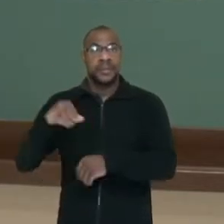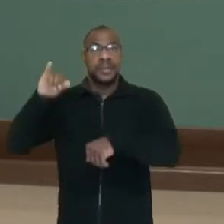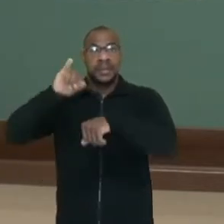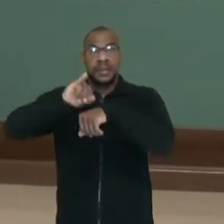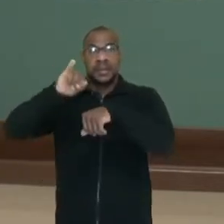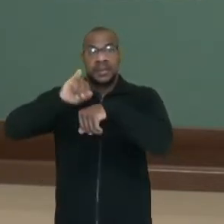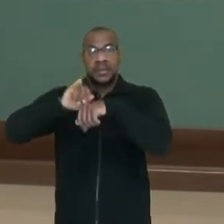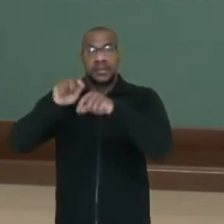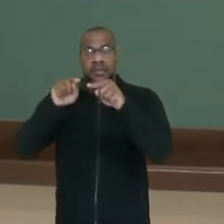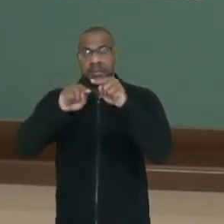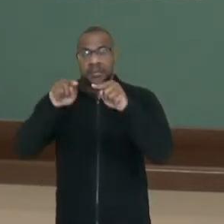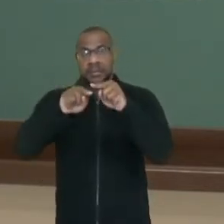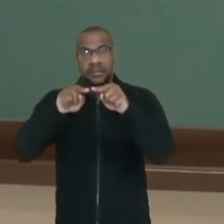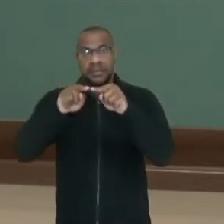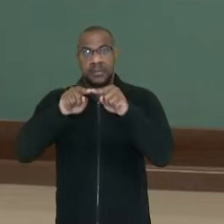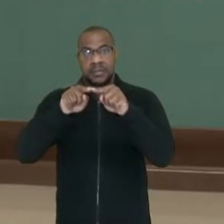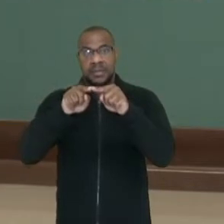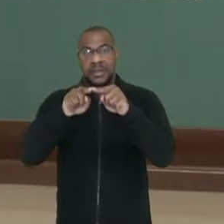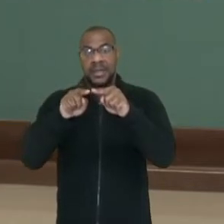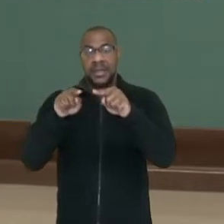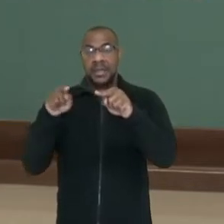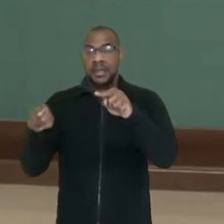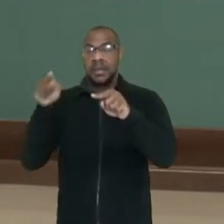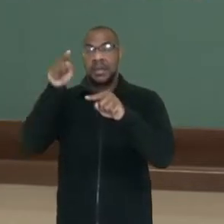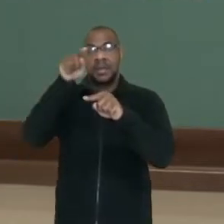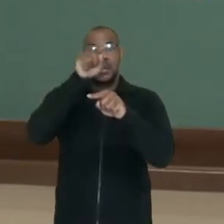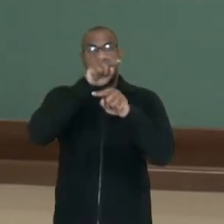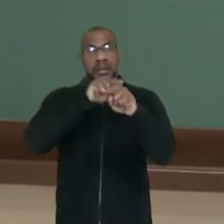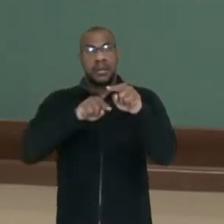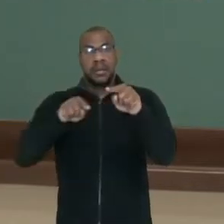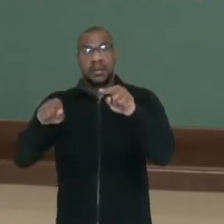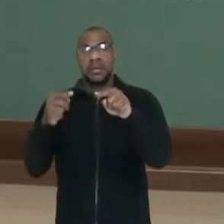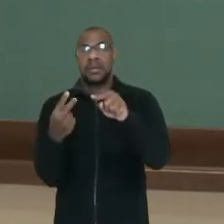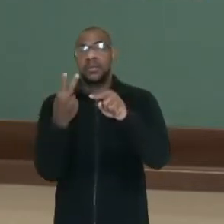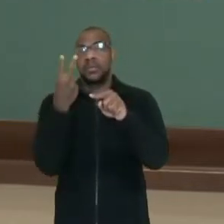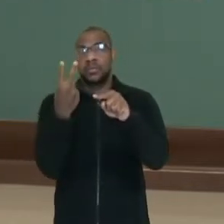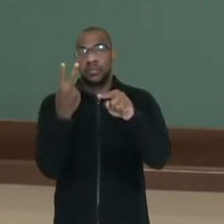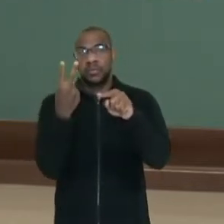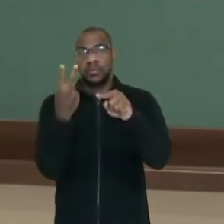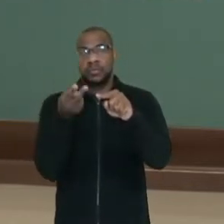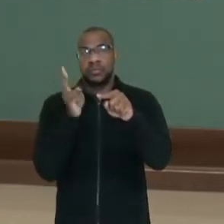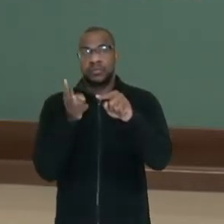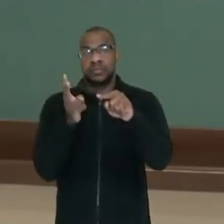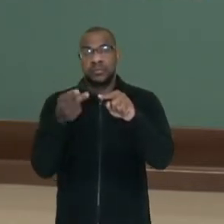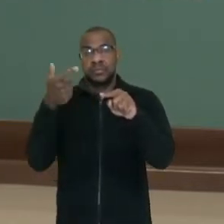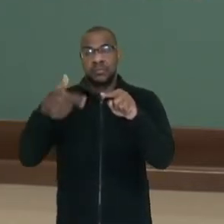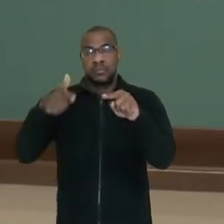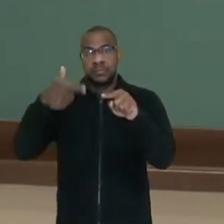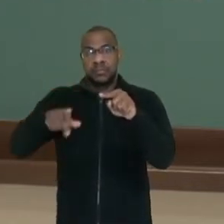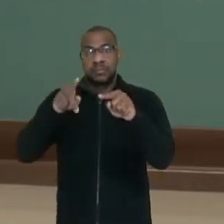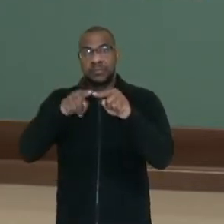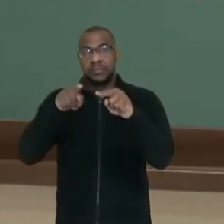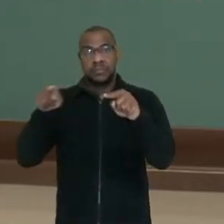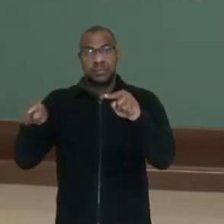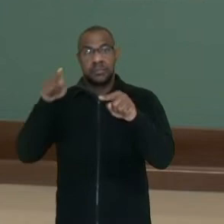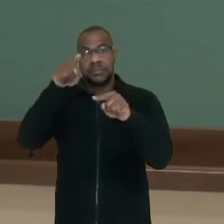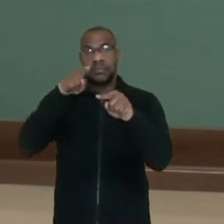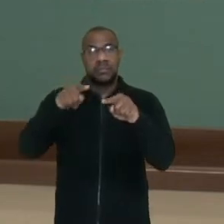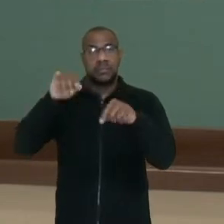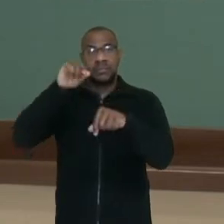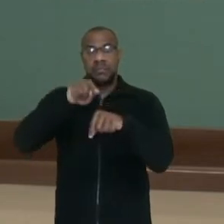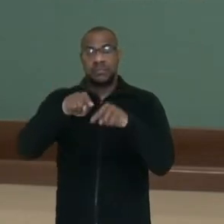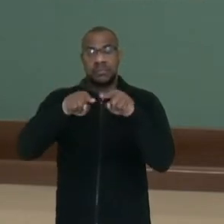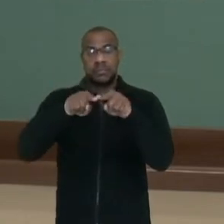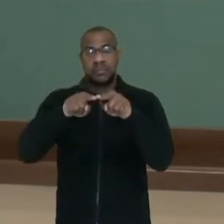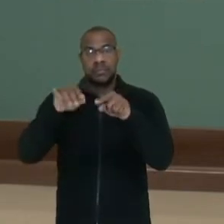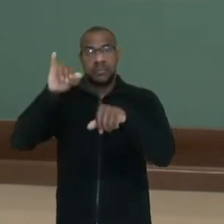da circunferência e cujos lados passam por dois vértices consecutivos do polígono. Chama-se ângulo central. Então, olha aqui,